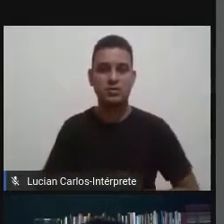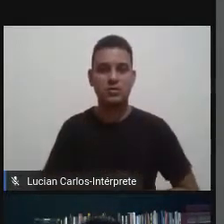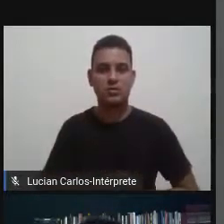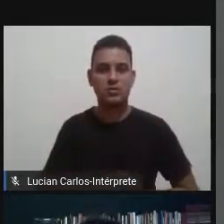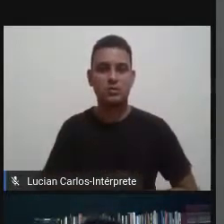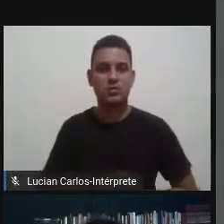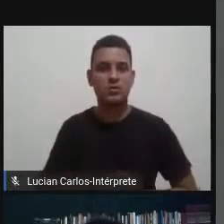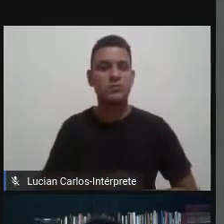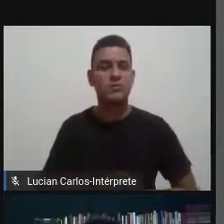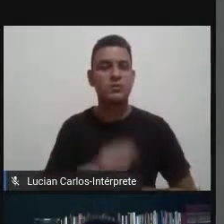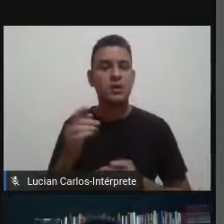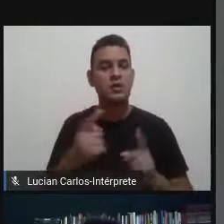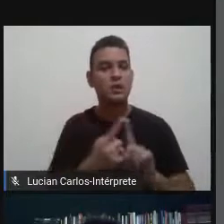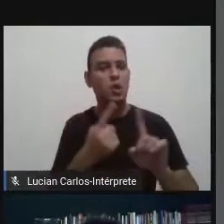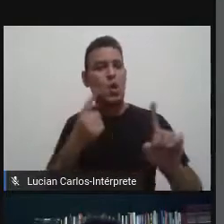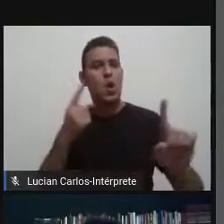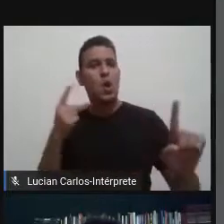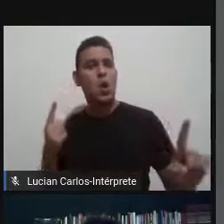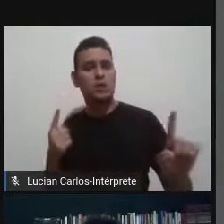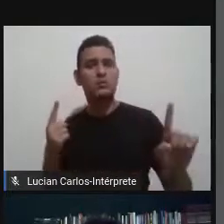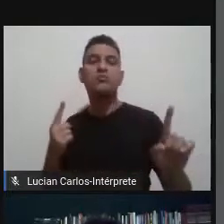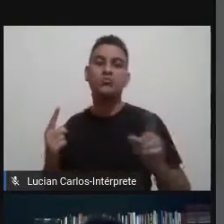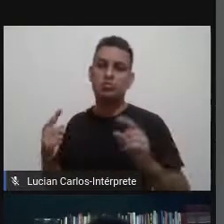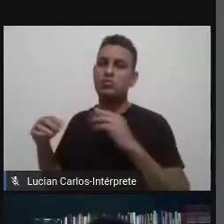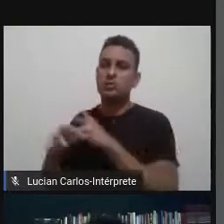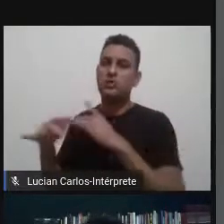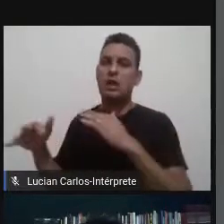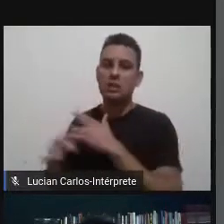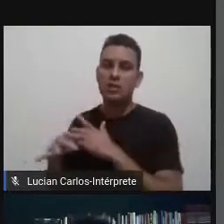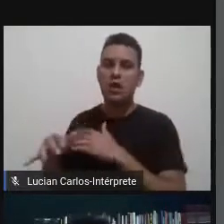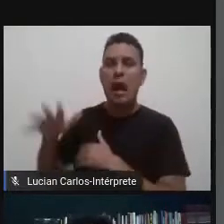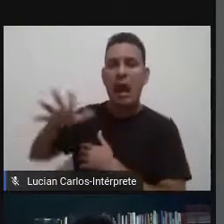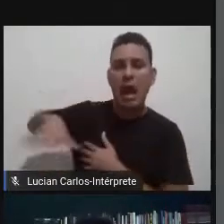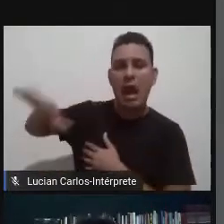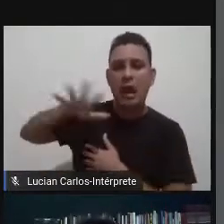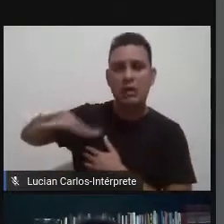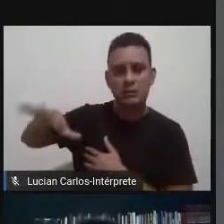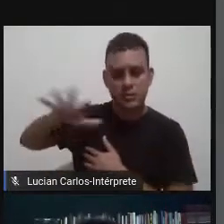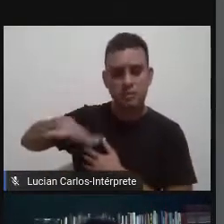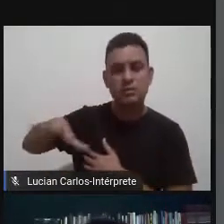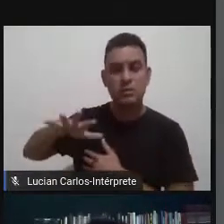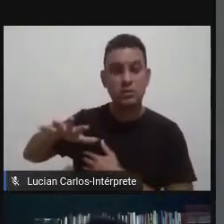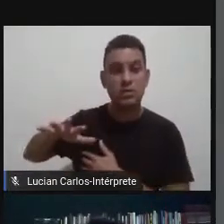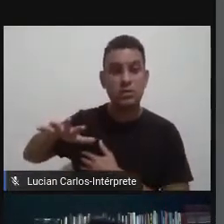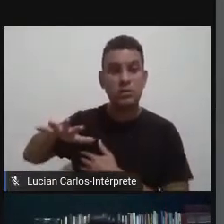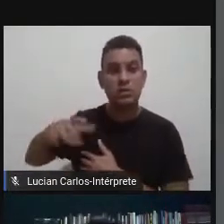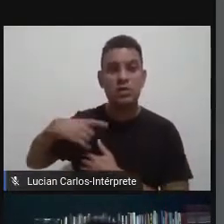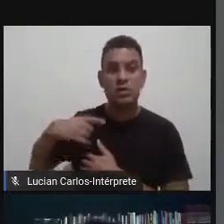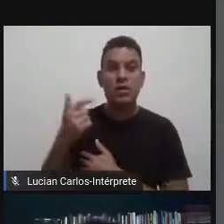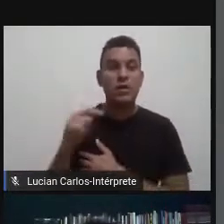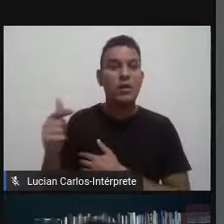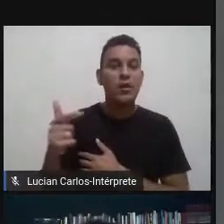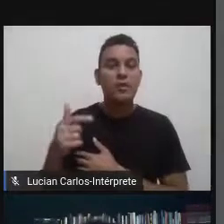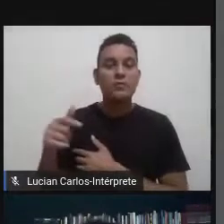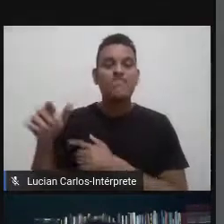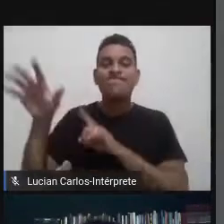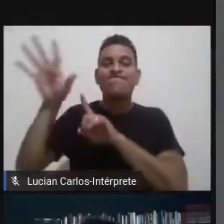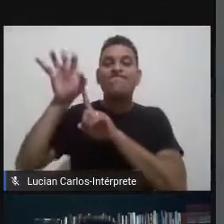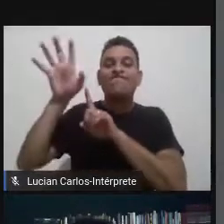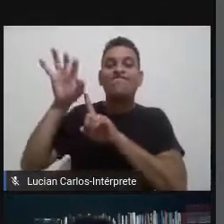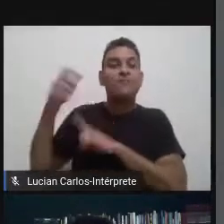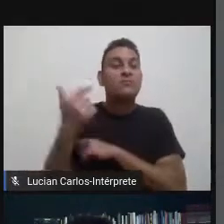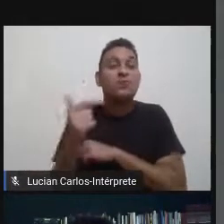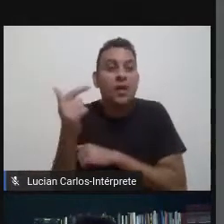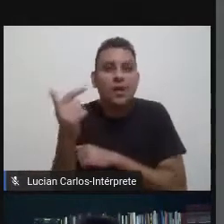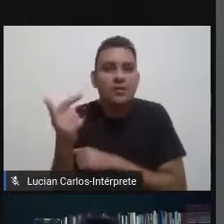distantes do centro, né? Às vezes sem áreas que sequer pegam, né, um sinal de telefone. E